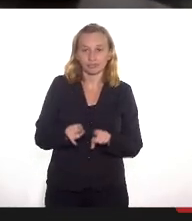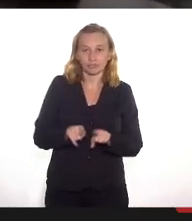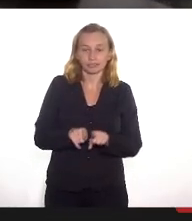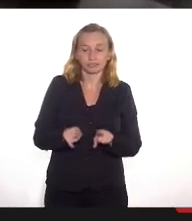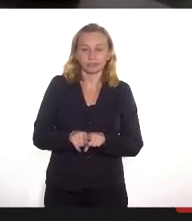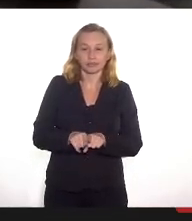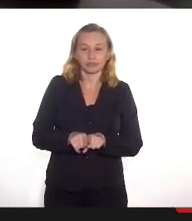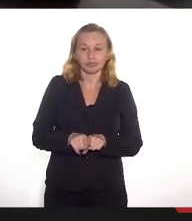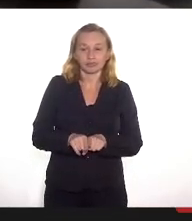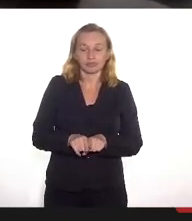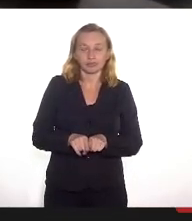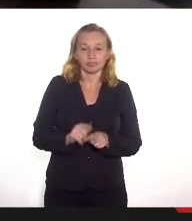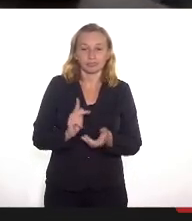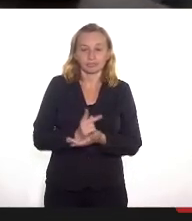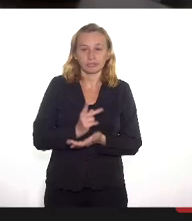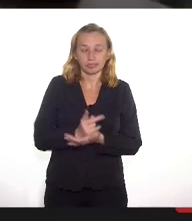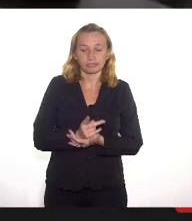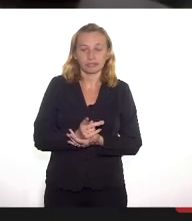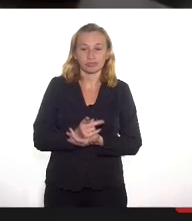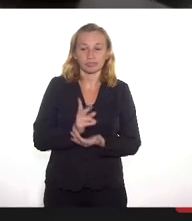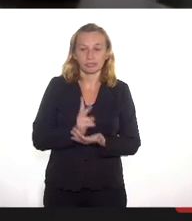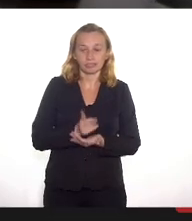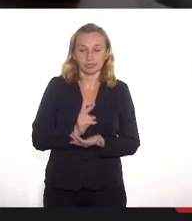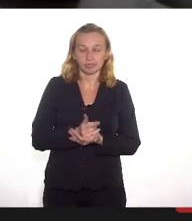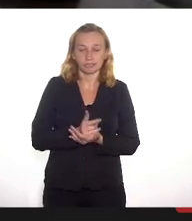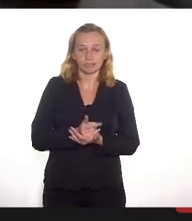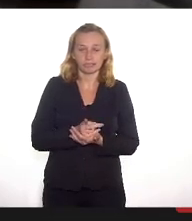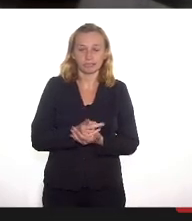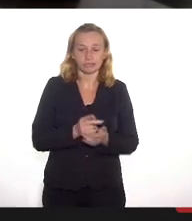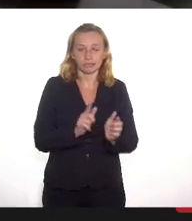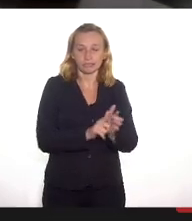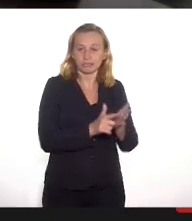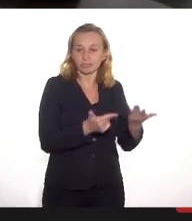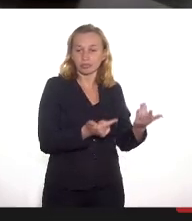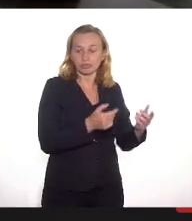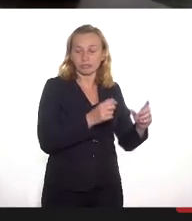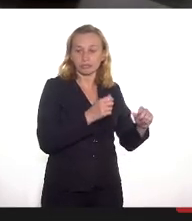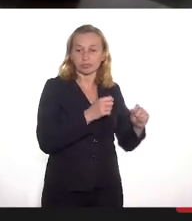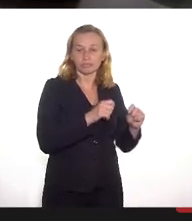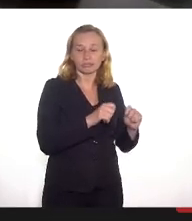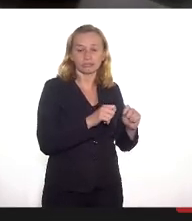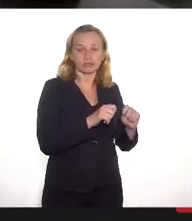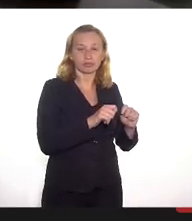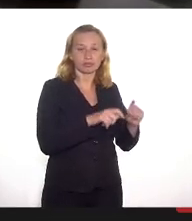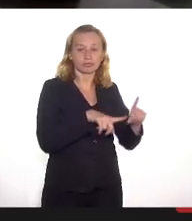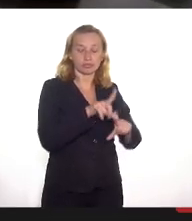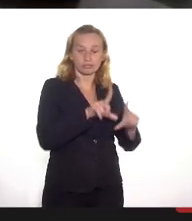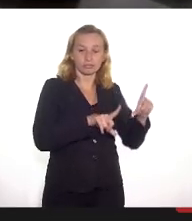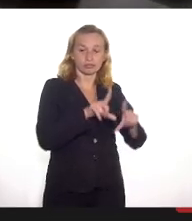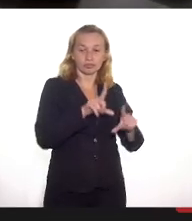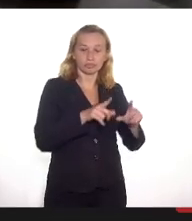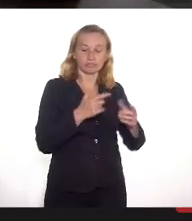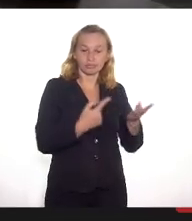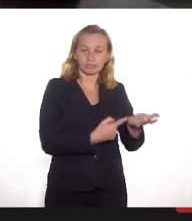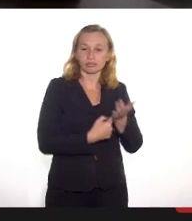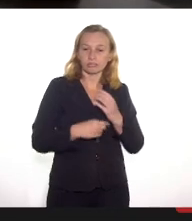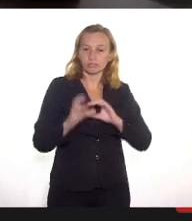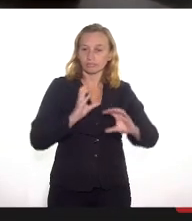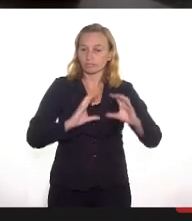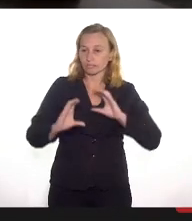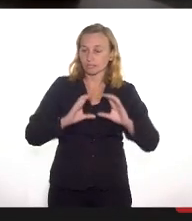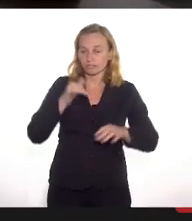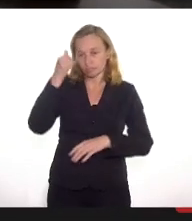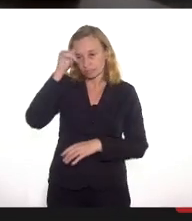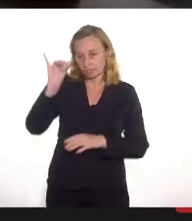é uma falha pesada a imprensa tá tá ajudando muito na questão da publicação para para evitar por exemplo